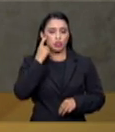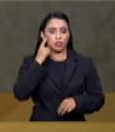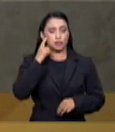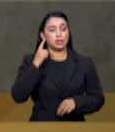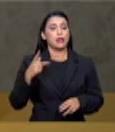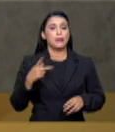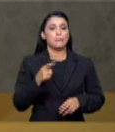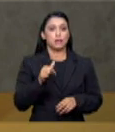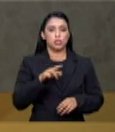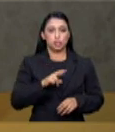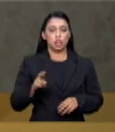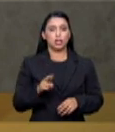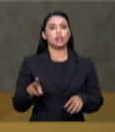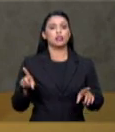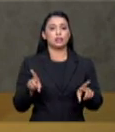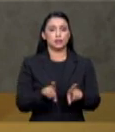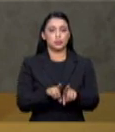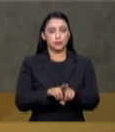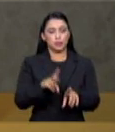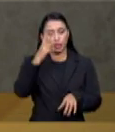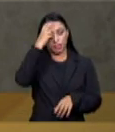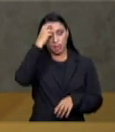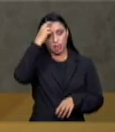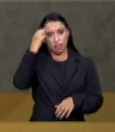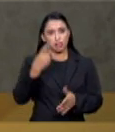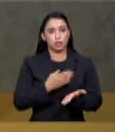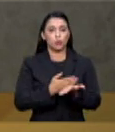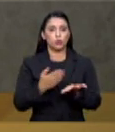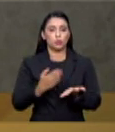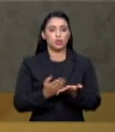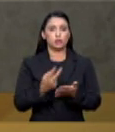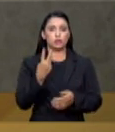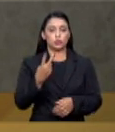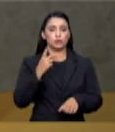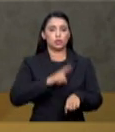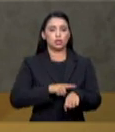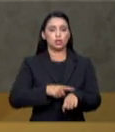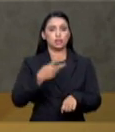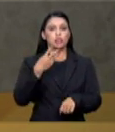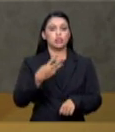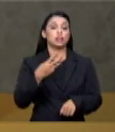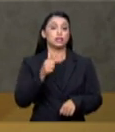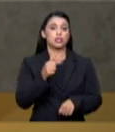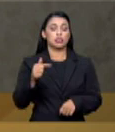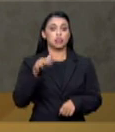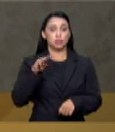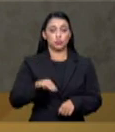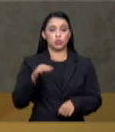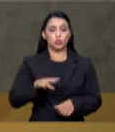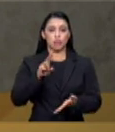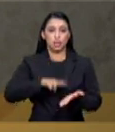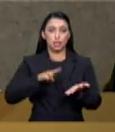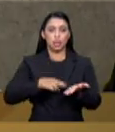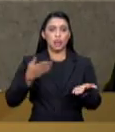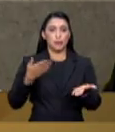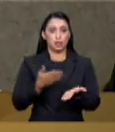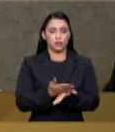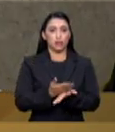Antônio Augusto Brandão de Aras. Abriu-se a sessão às 14 horas e 37 minutos, sendo lida e aprovada a ata da sessão